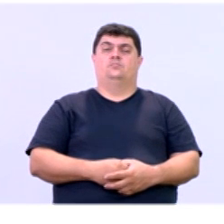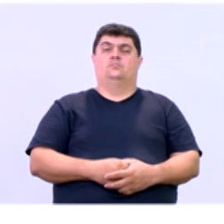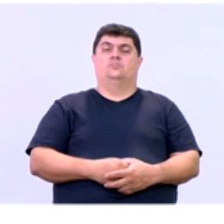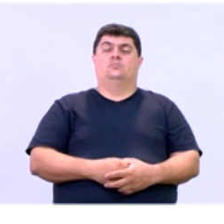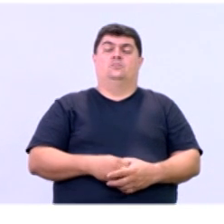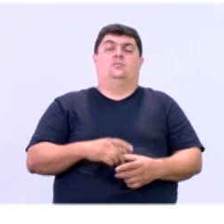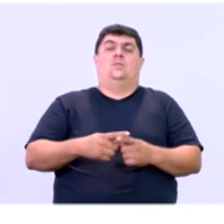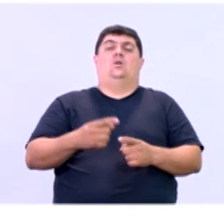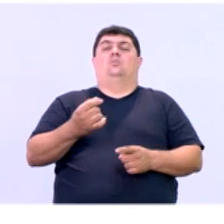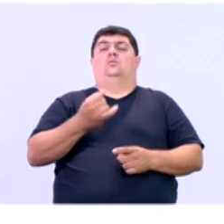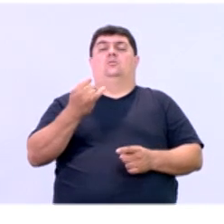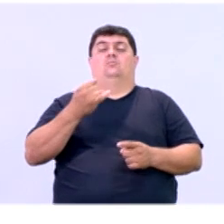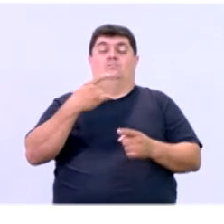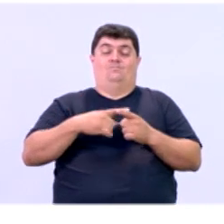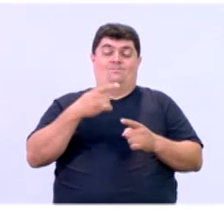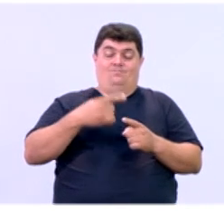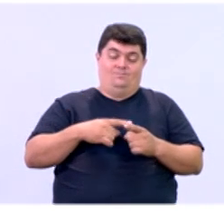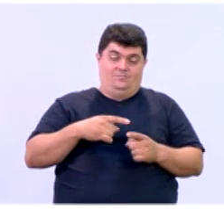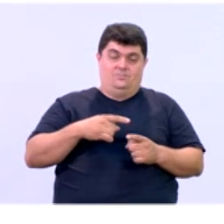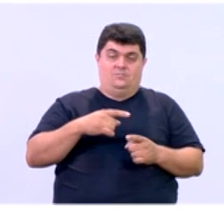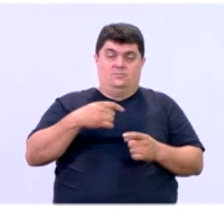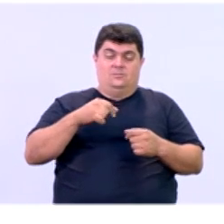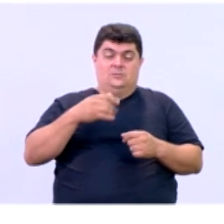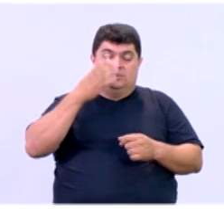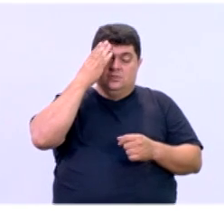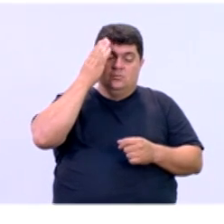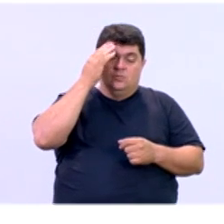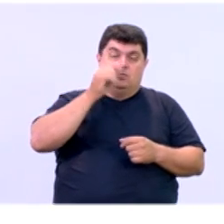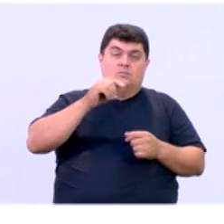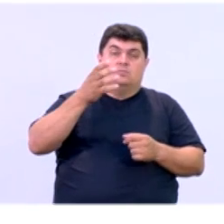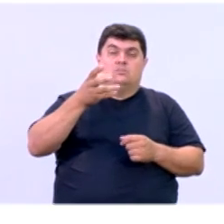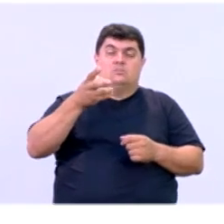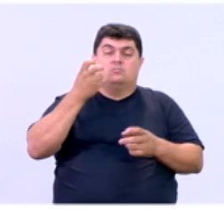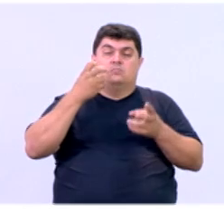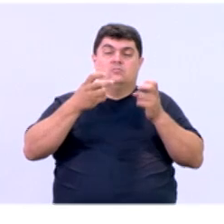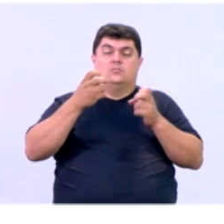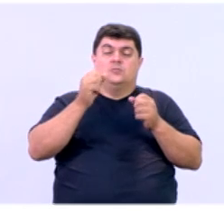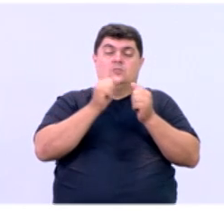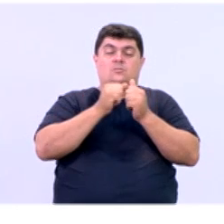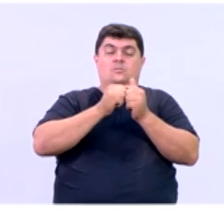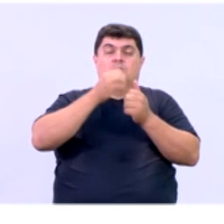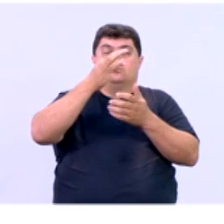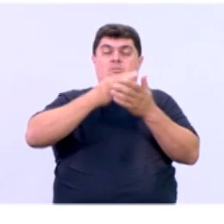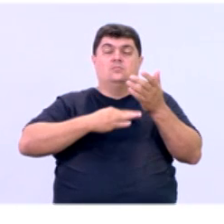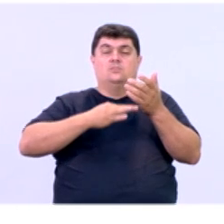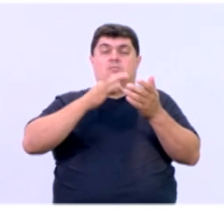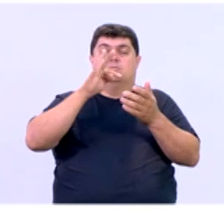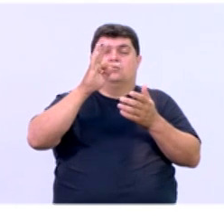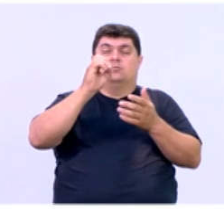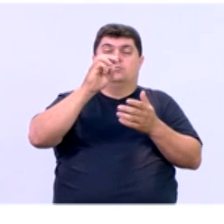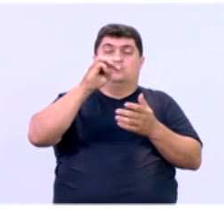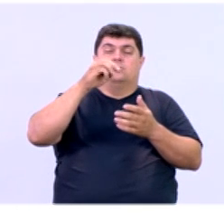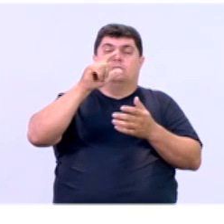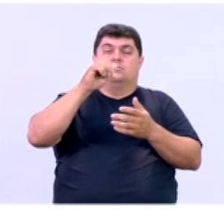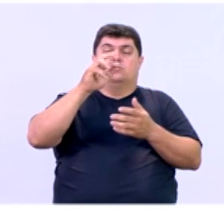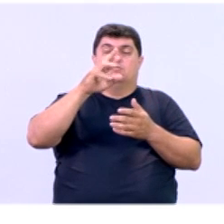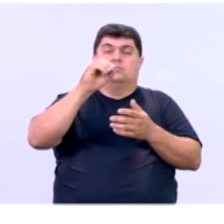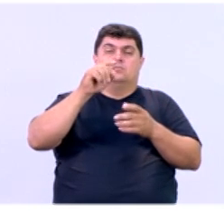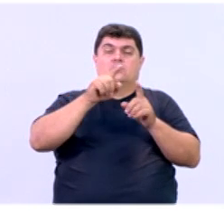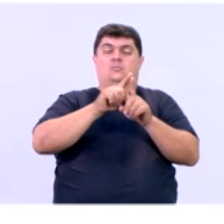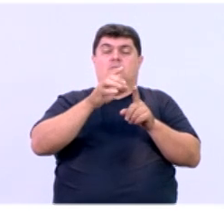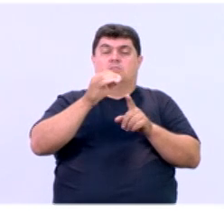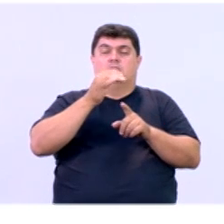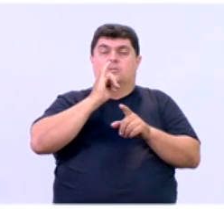é importante? Porque depende o que você está buscando no seu formulário. Se no momento você quiser